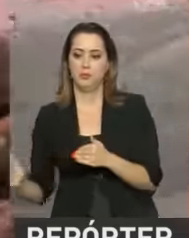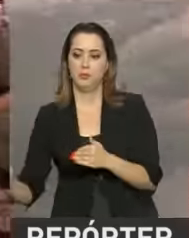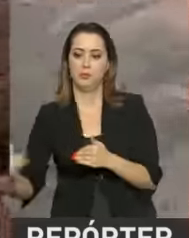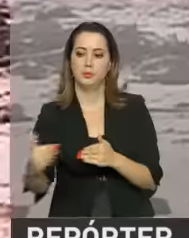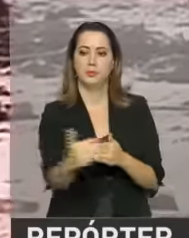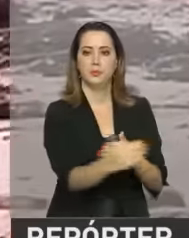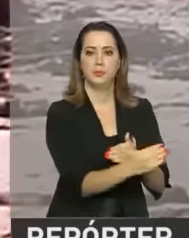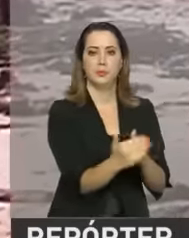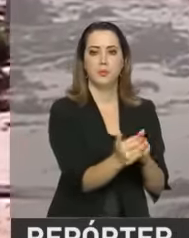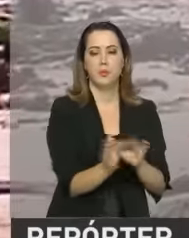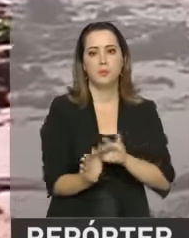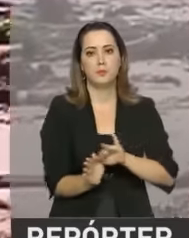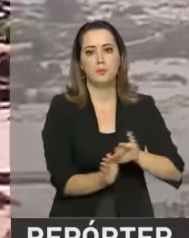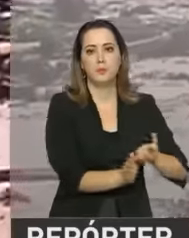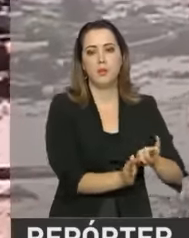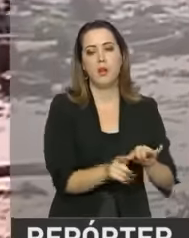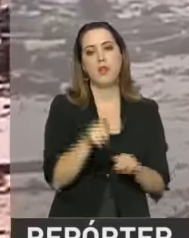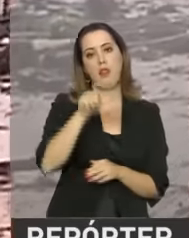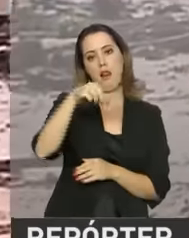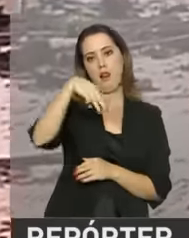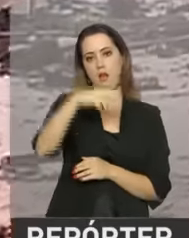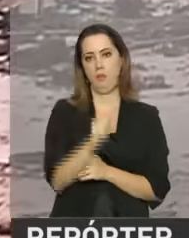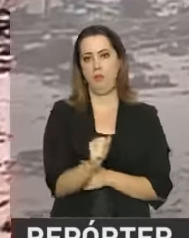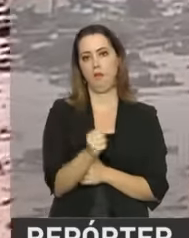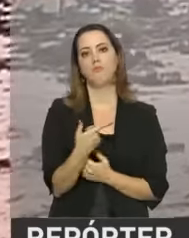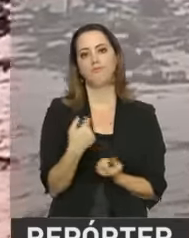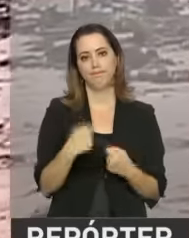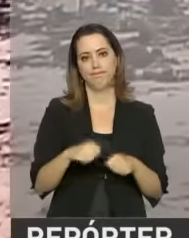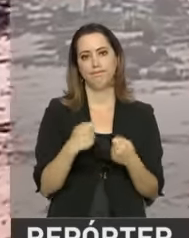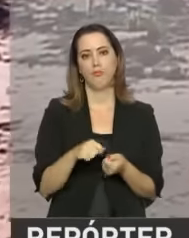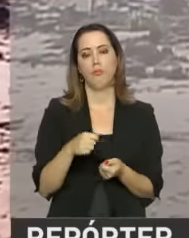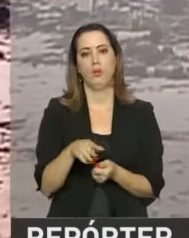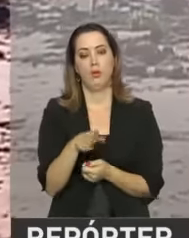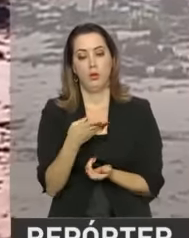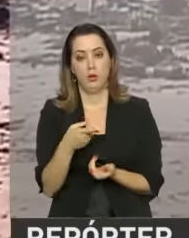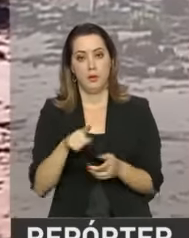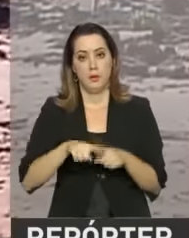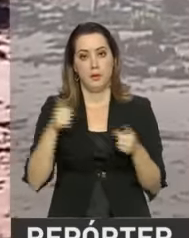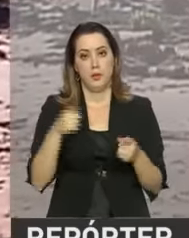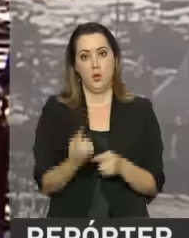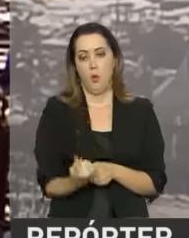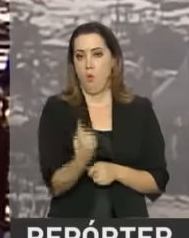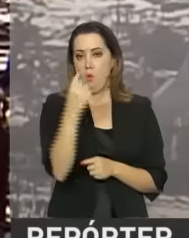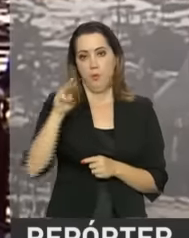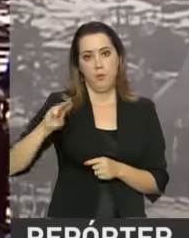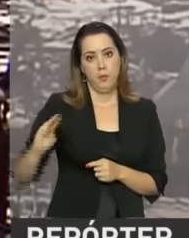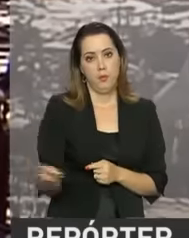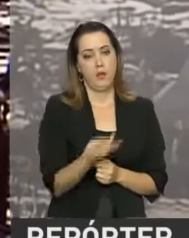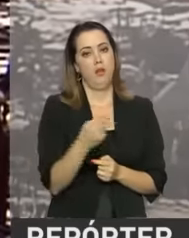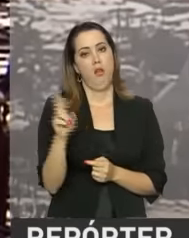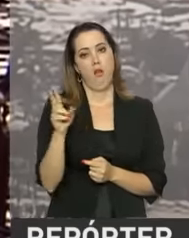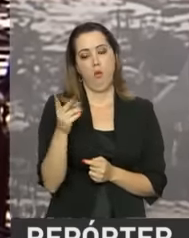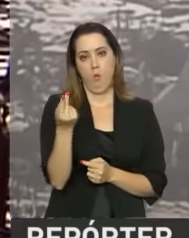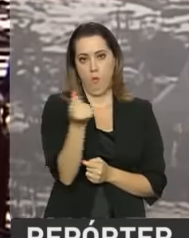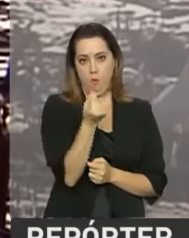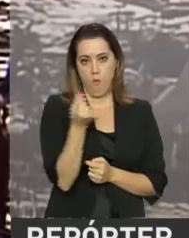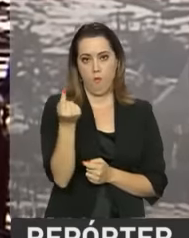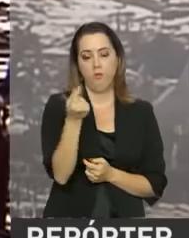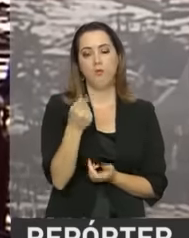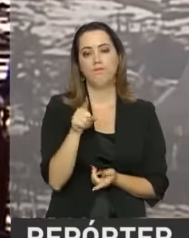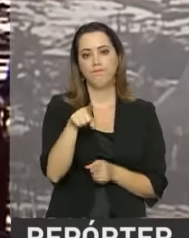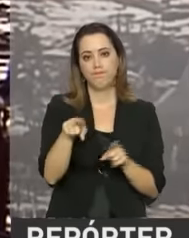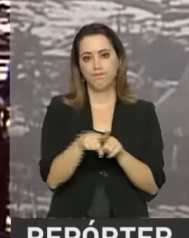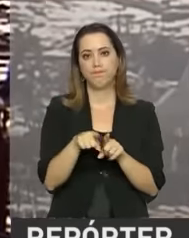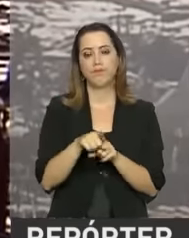dos rejeitos a omissão de informações sobre a situação levou a essa multa de R 1 milhão de reais o Ibama também Negou um